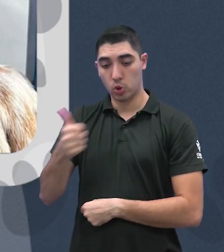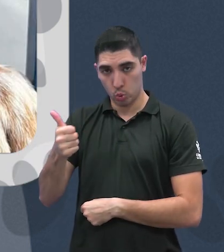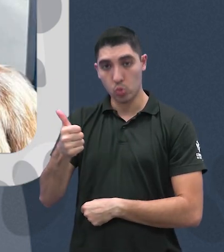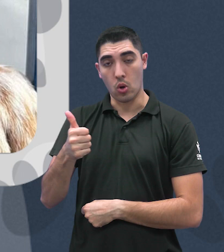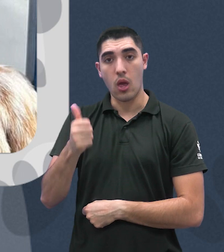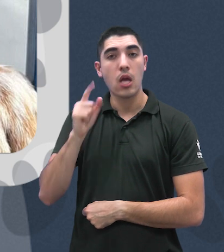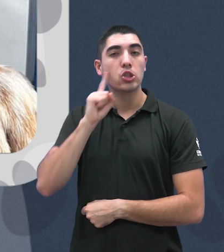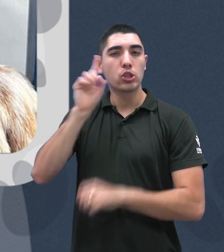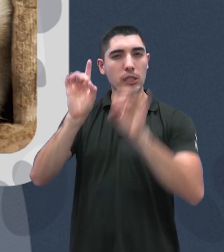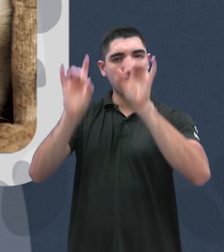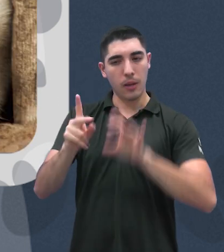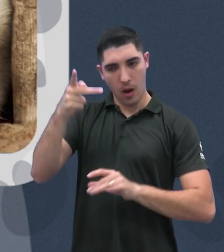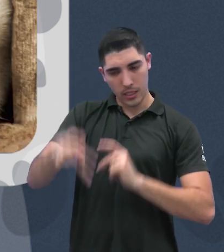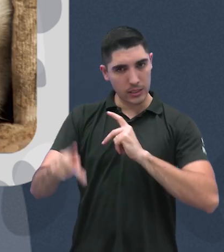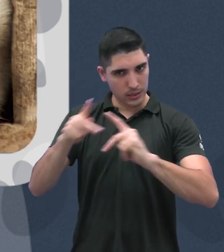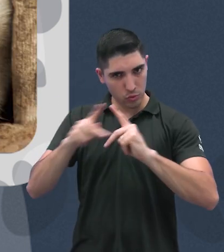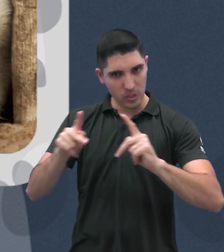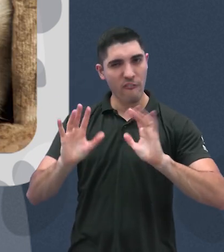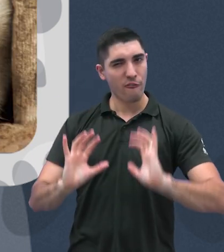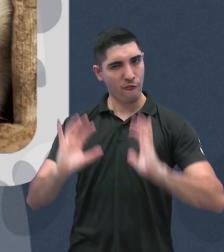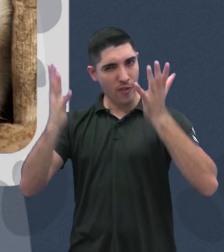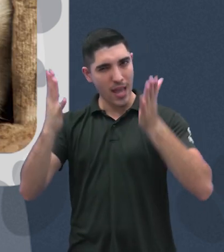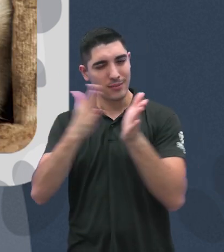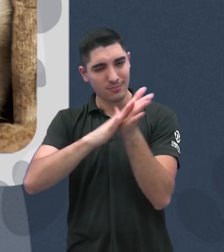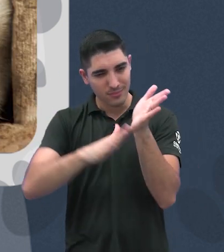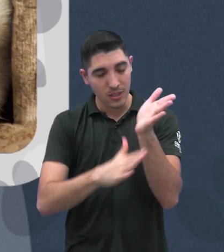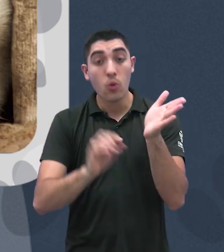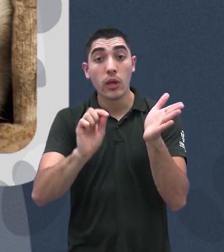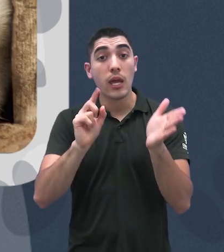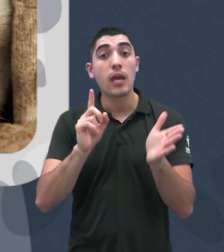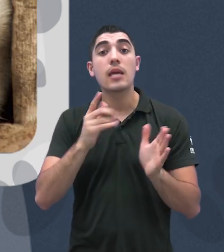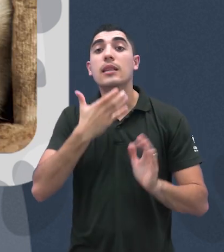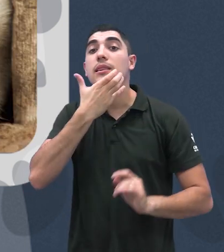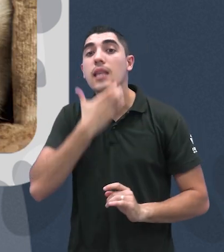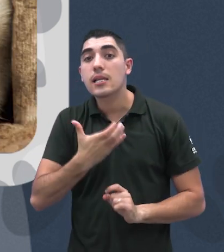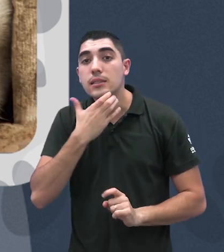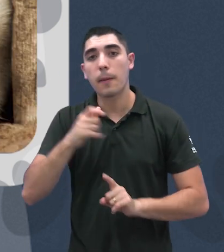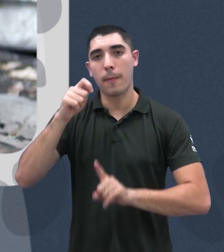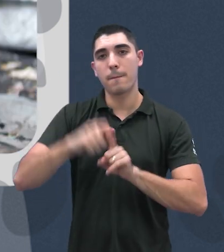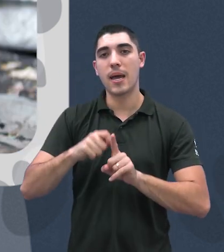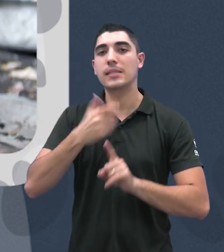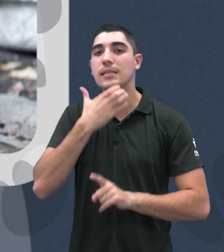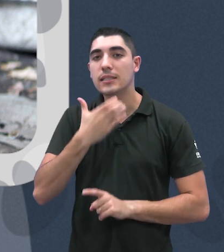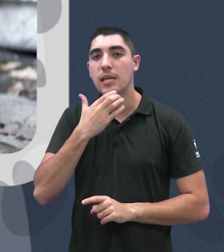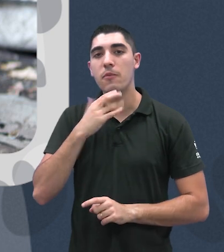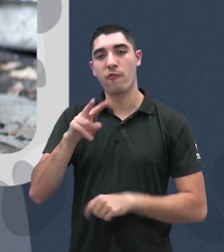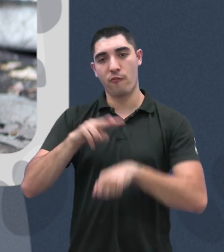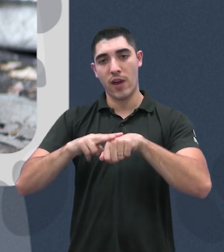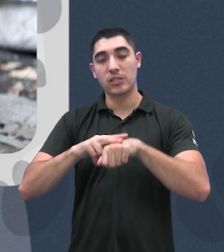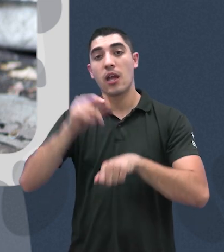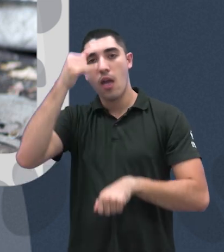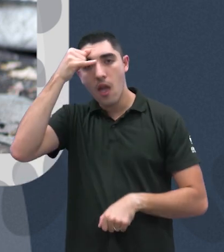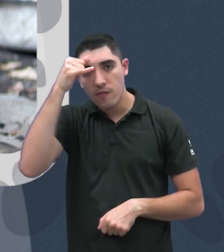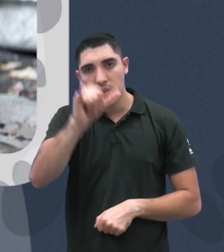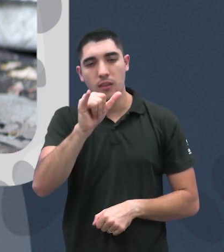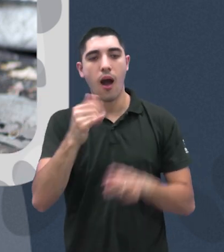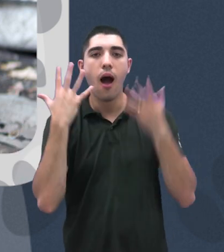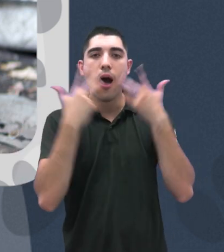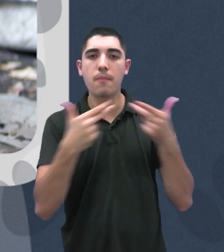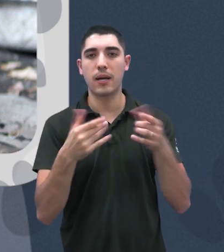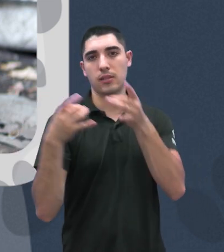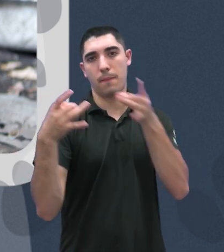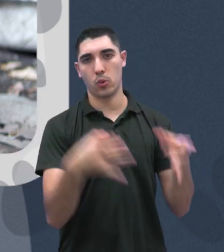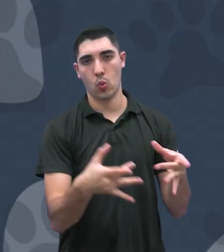que incluiu no calendário oficial de festas e comemorações de São José a campanha Dezembro Verde, não ao abandono